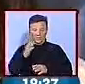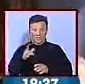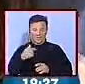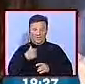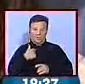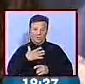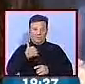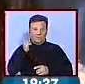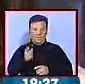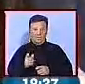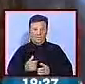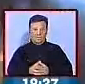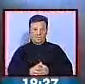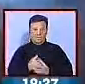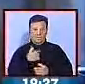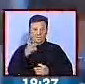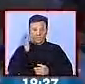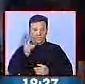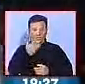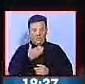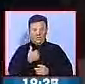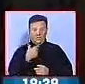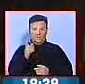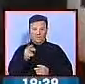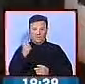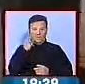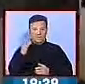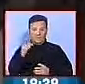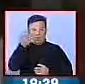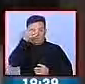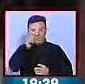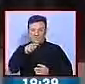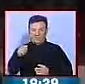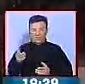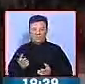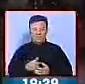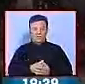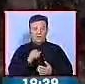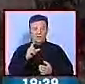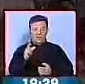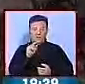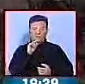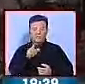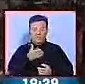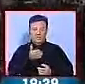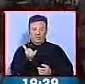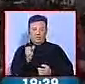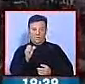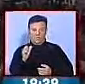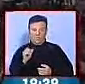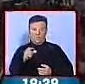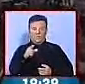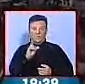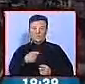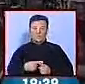que eu gosto mais. Vamos tentar, obrigado, ouvir também aqui mais algumas opiniões. Olá, como é que te chamas? Diogo. Diogo, o que é que